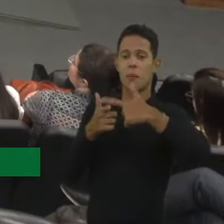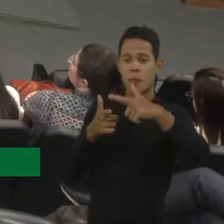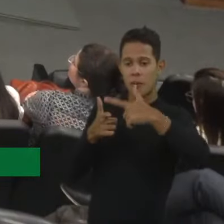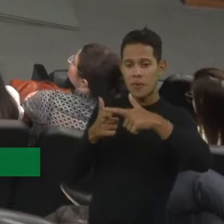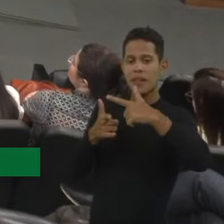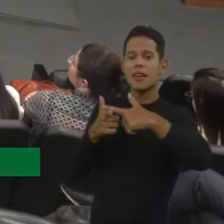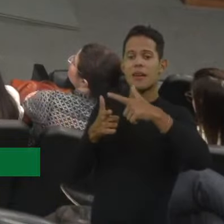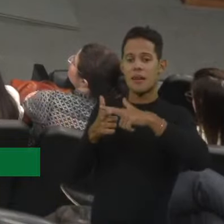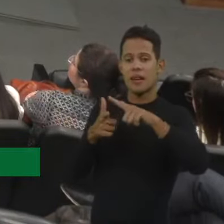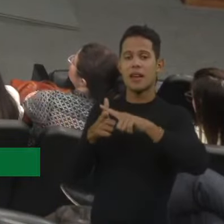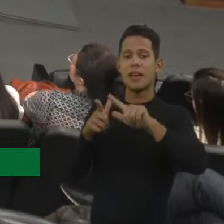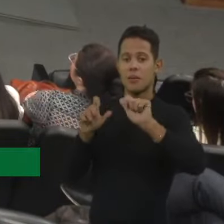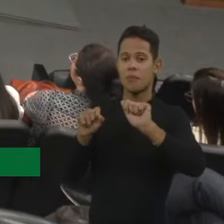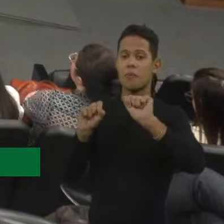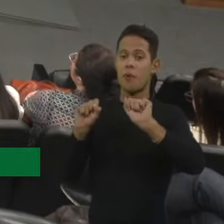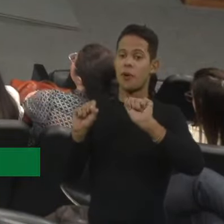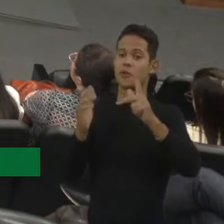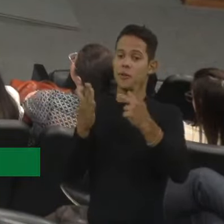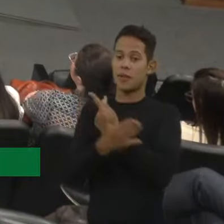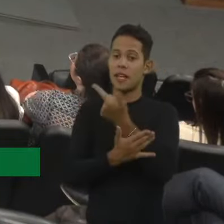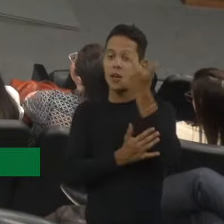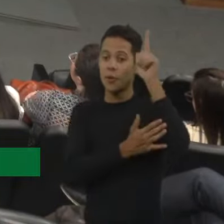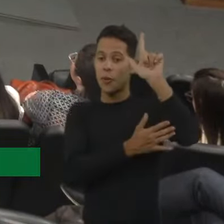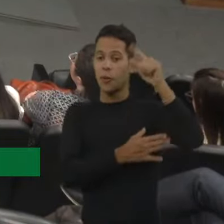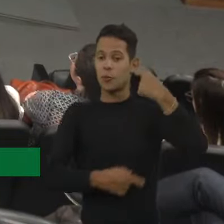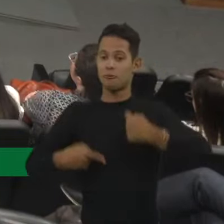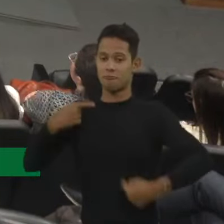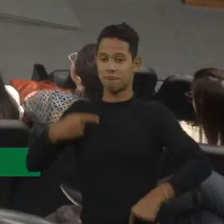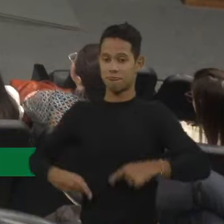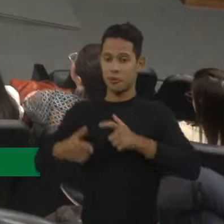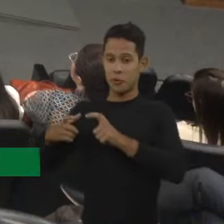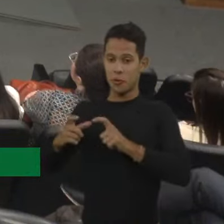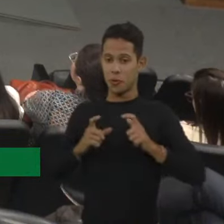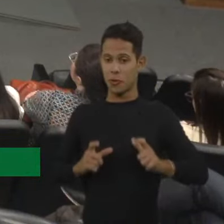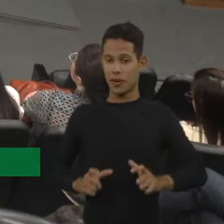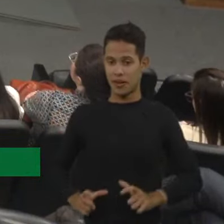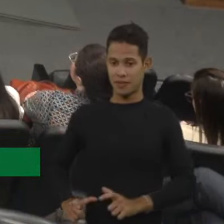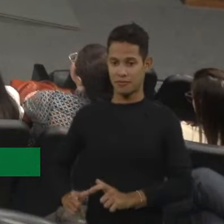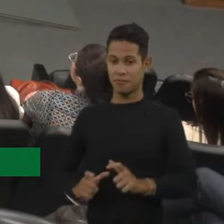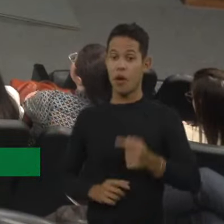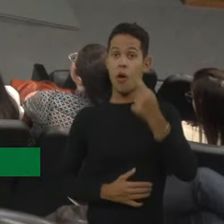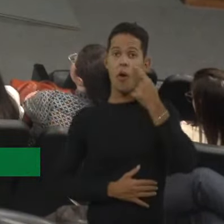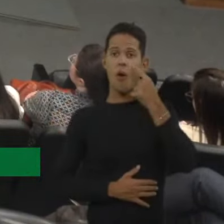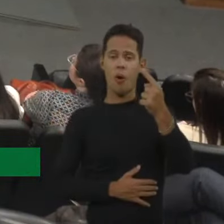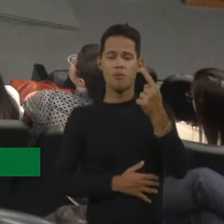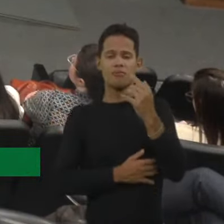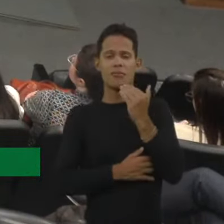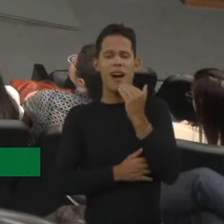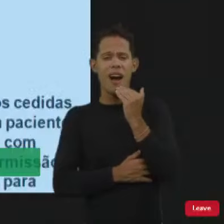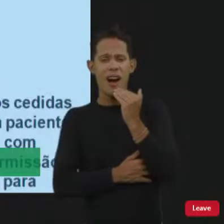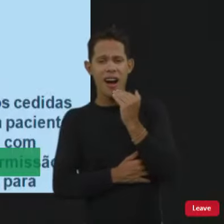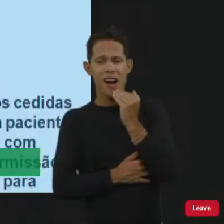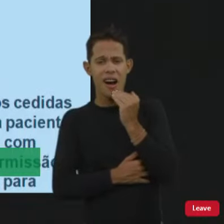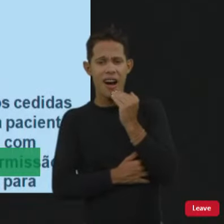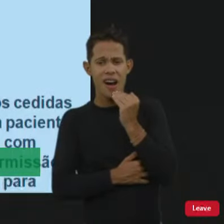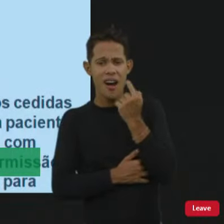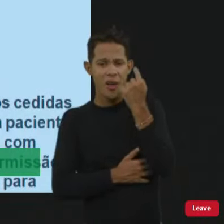que acomete outros órgãos. Então, facial, olha, vejam como faz uma deformidade importante, a pessoa